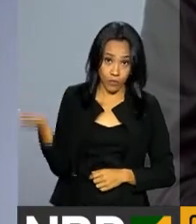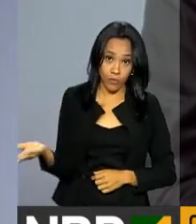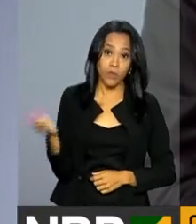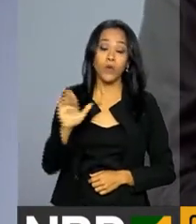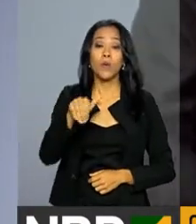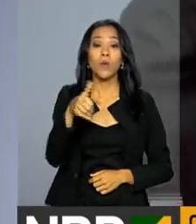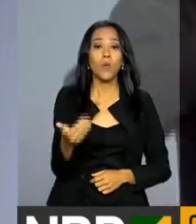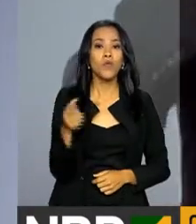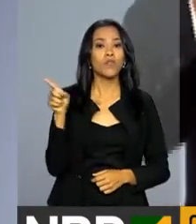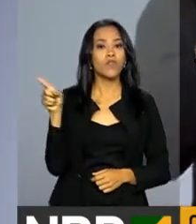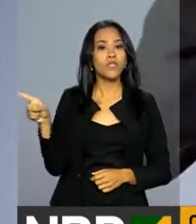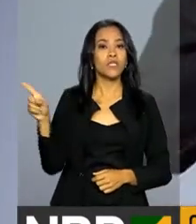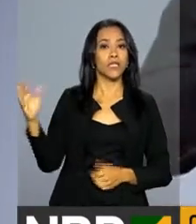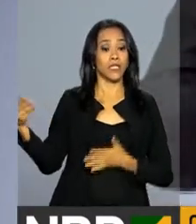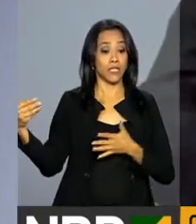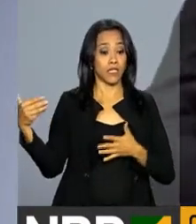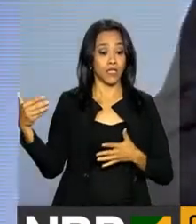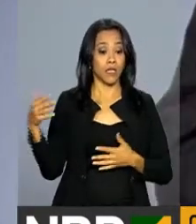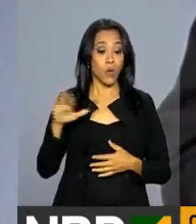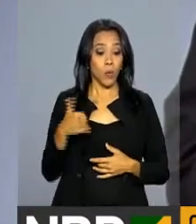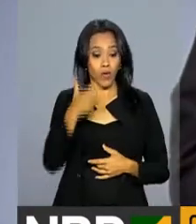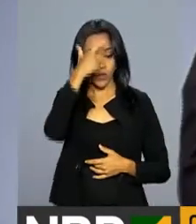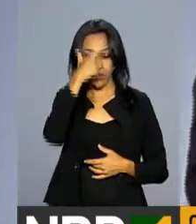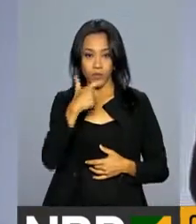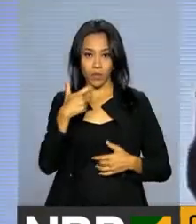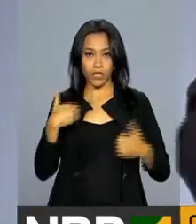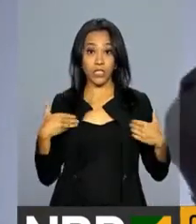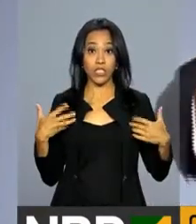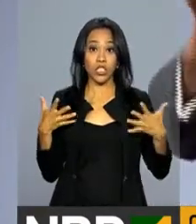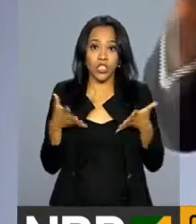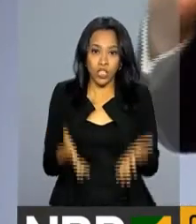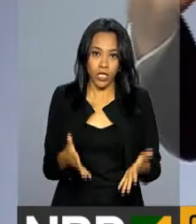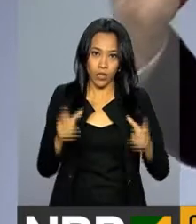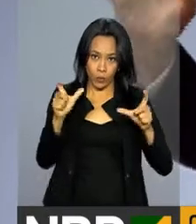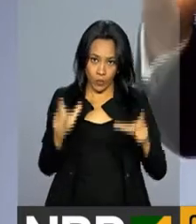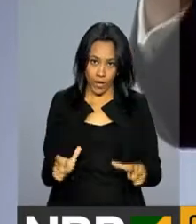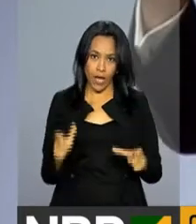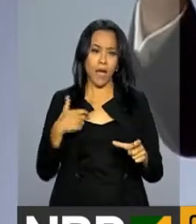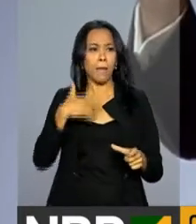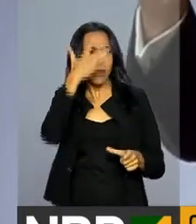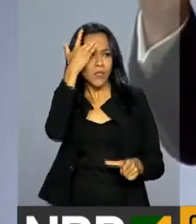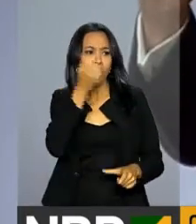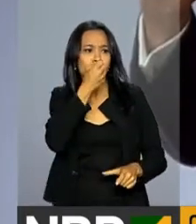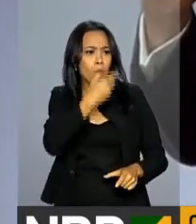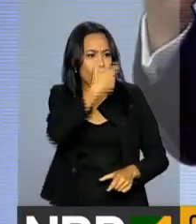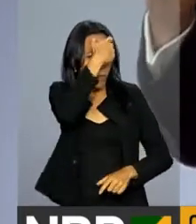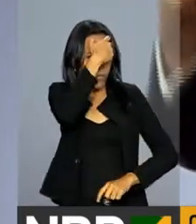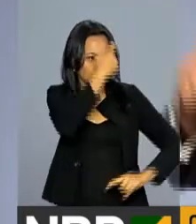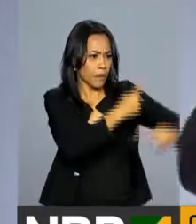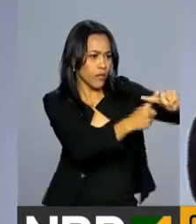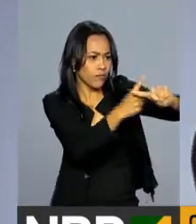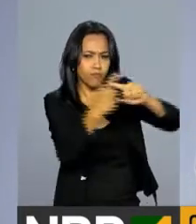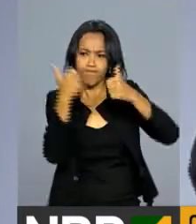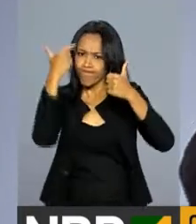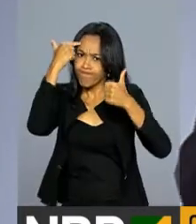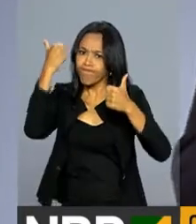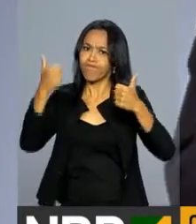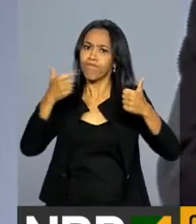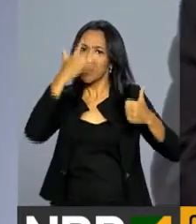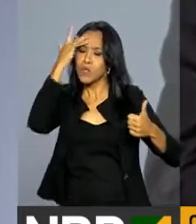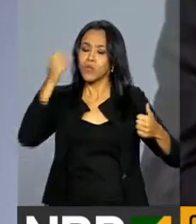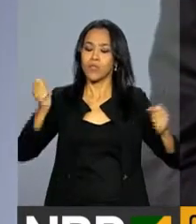você chega num lugar que tem pessoas com bons pensamentos pessoas